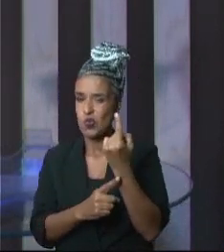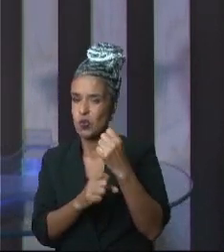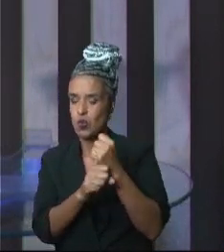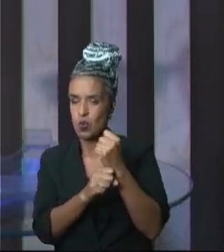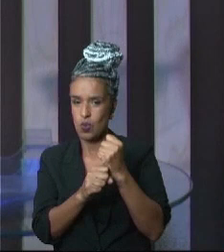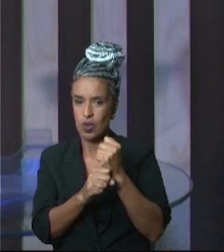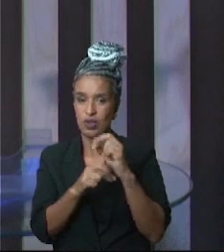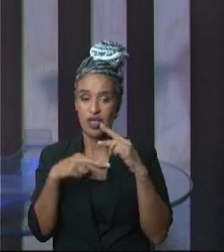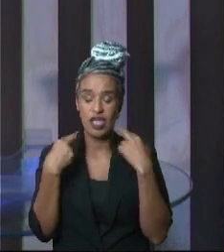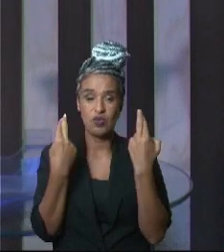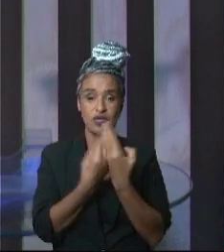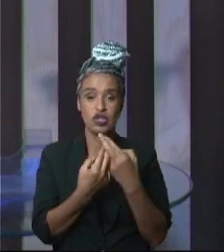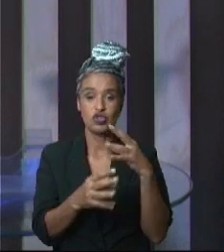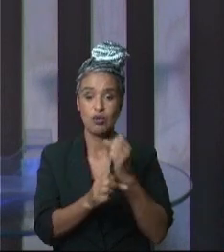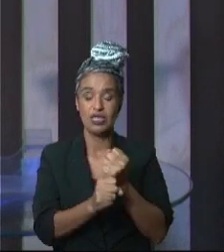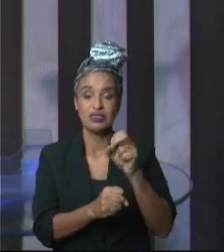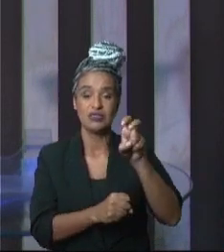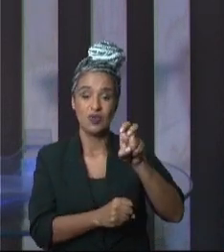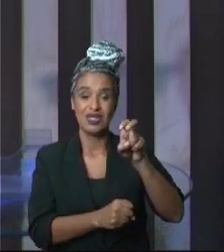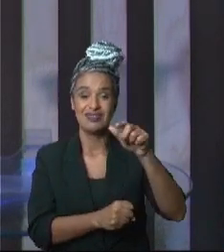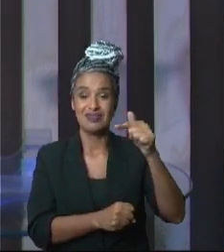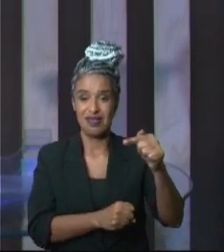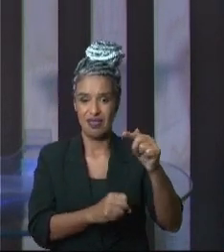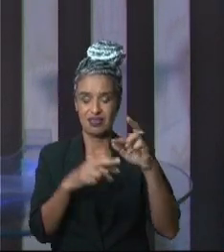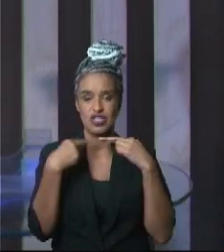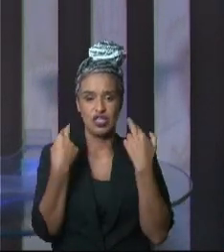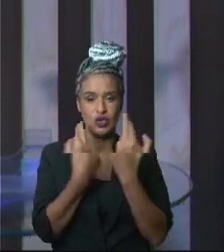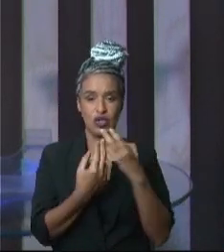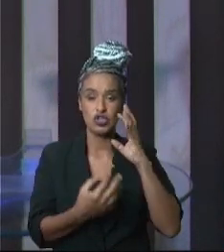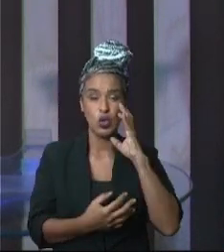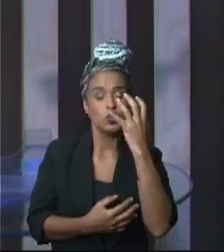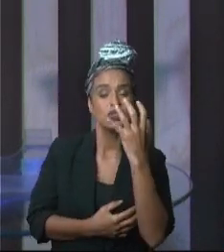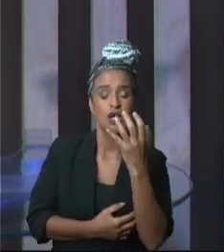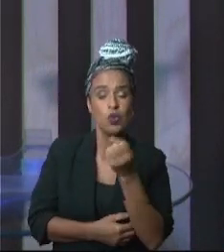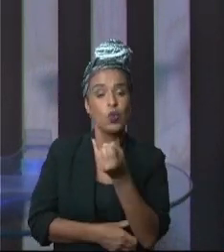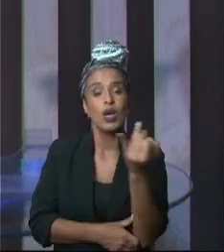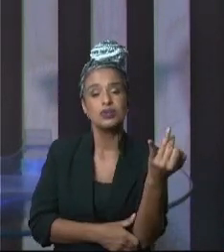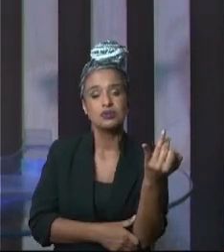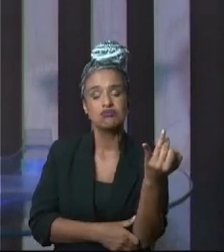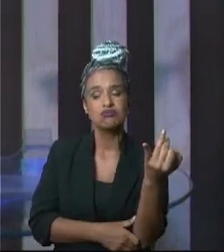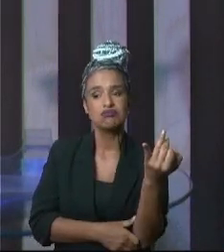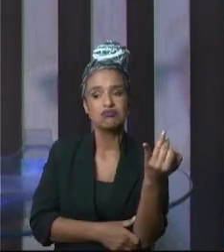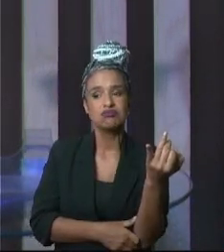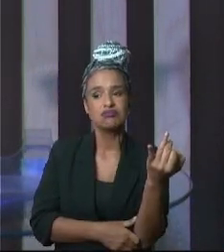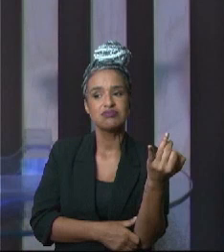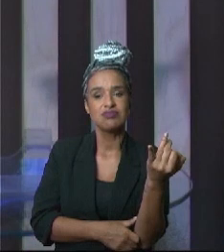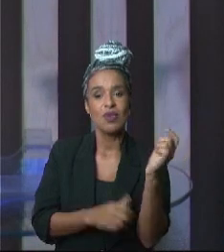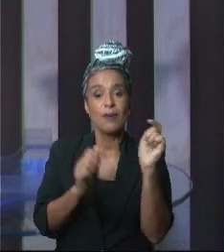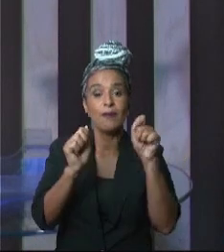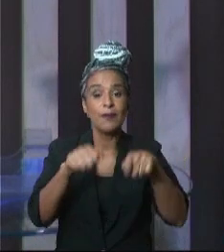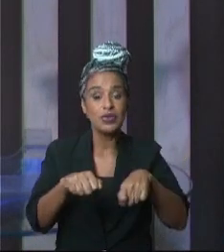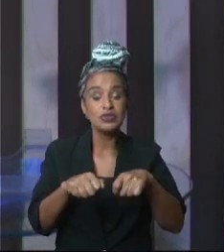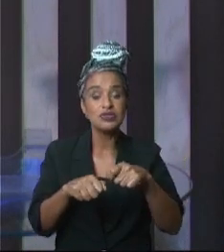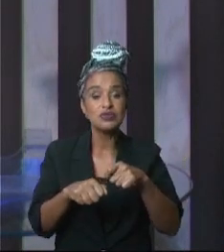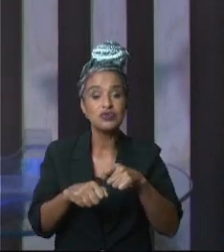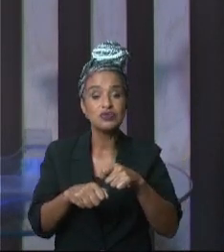57 reuniões do Conselho de Segurança. Quantas resoluções foi